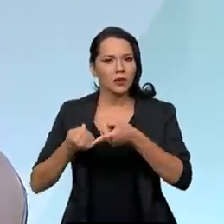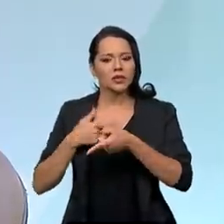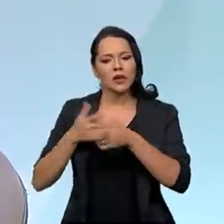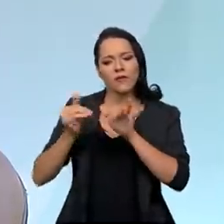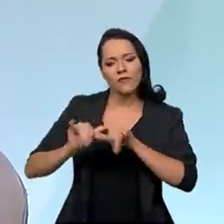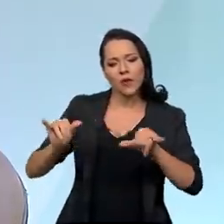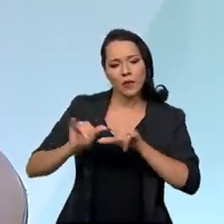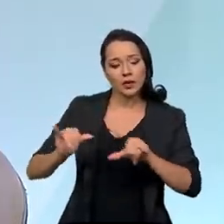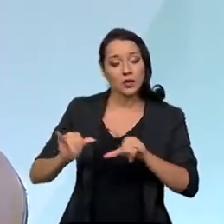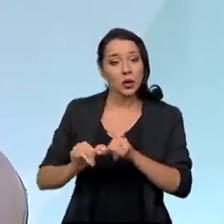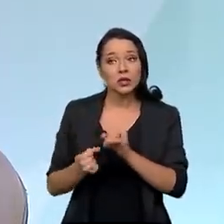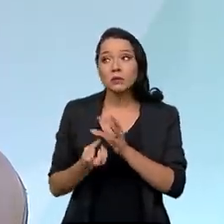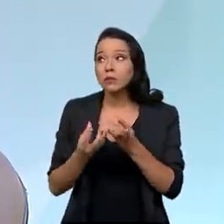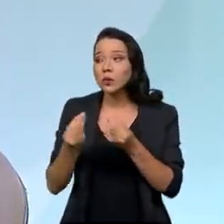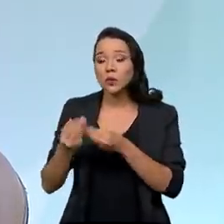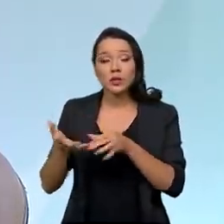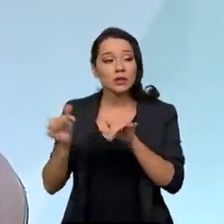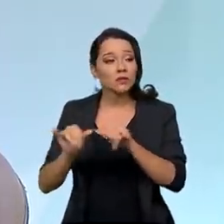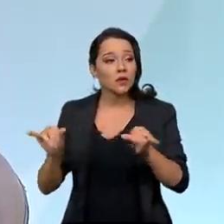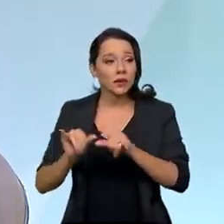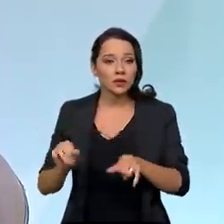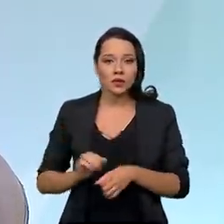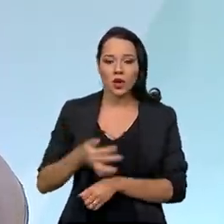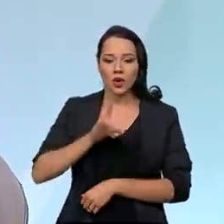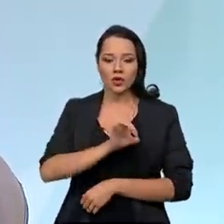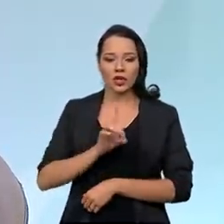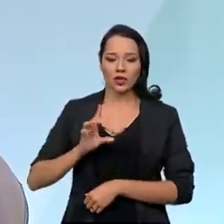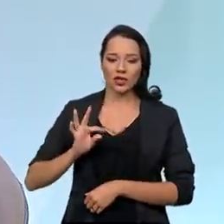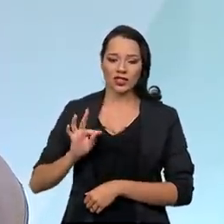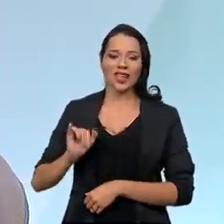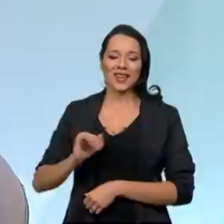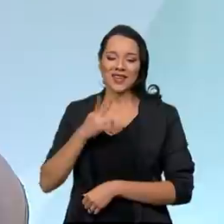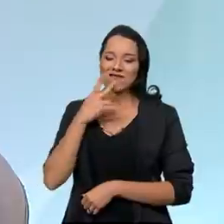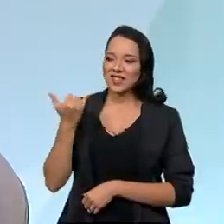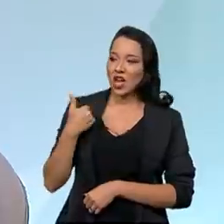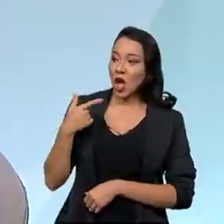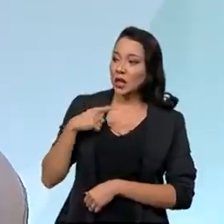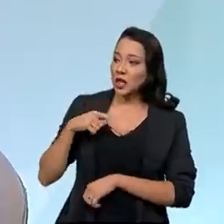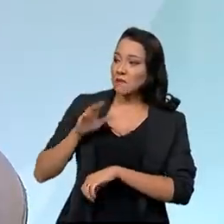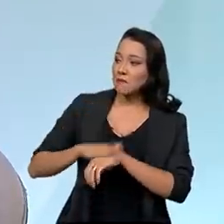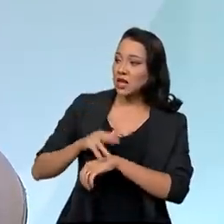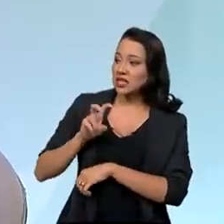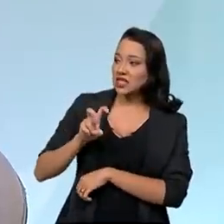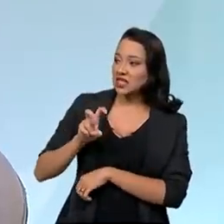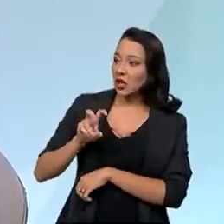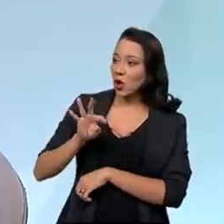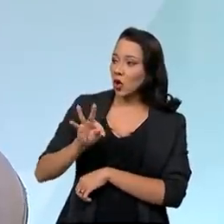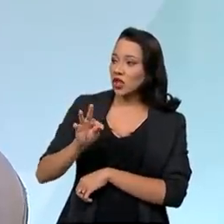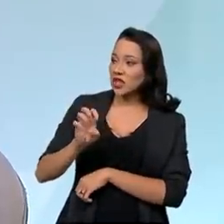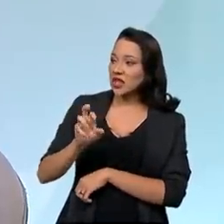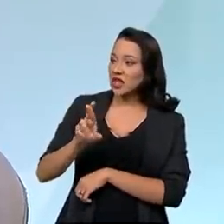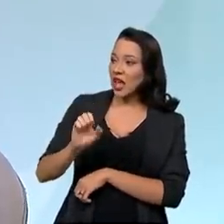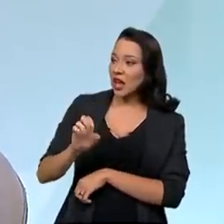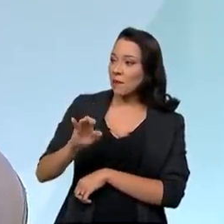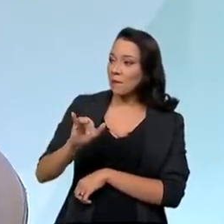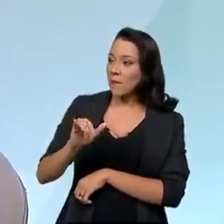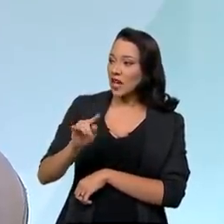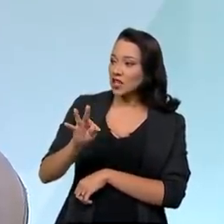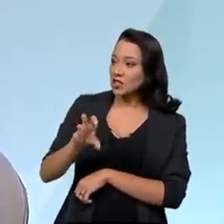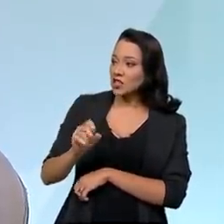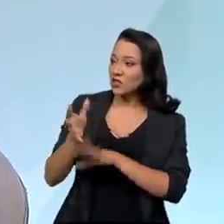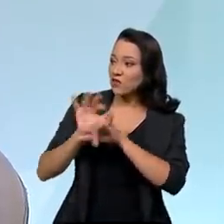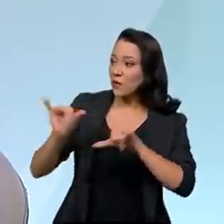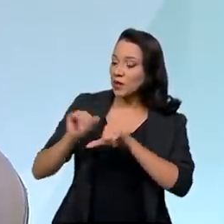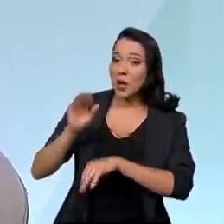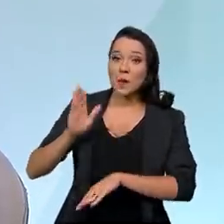dados, e muitos, o meu diretor de TI dizia, nós temos mais de 5 terabytes de dados,